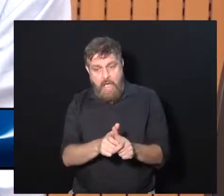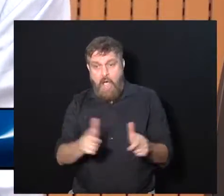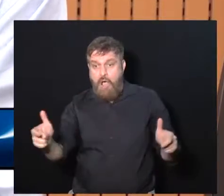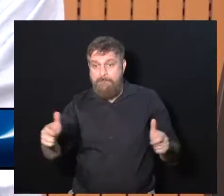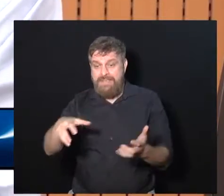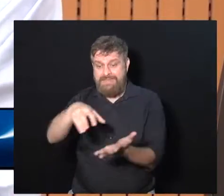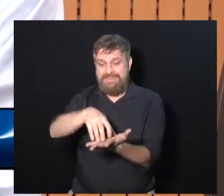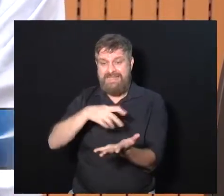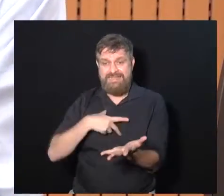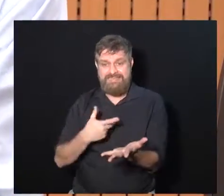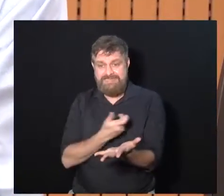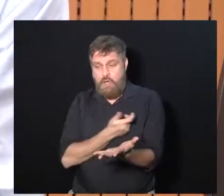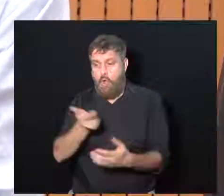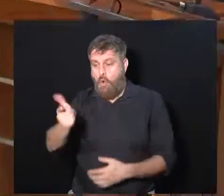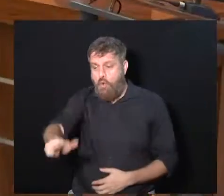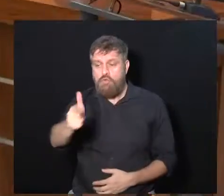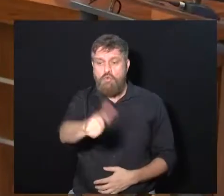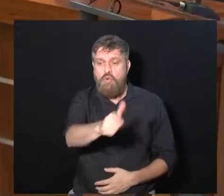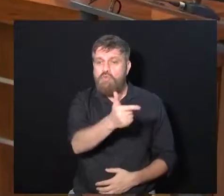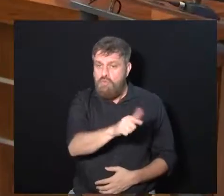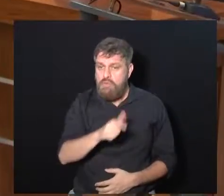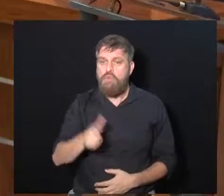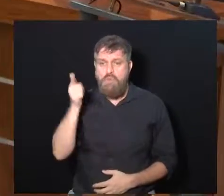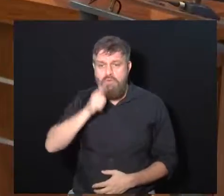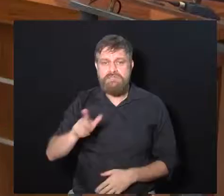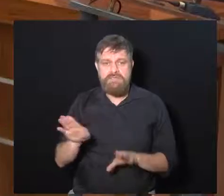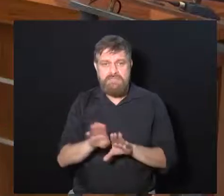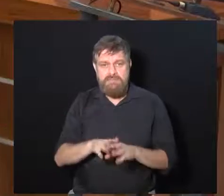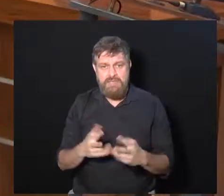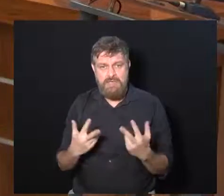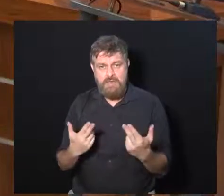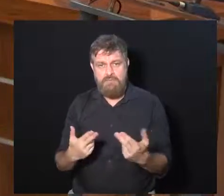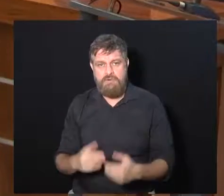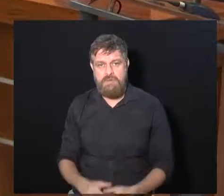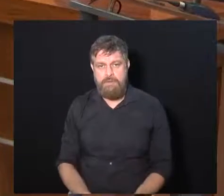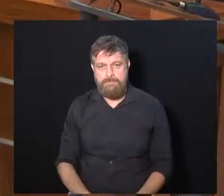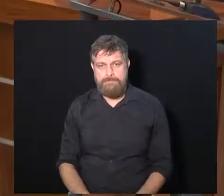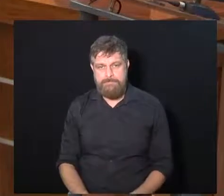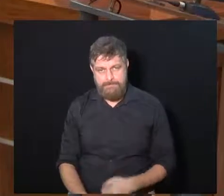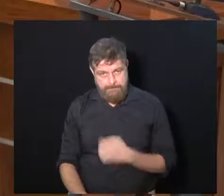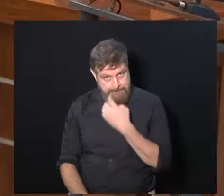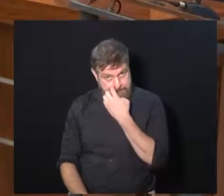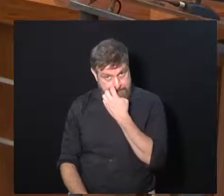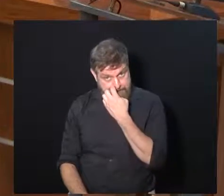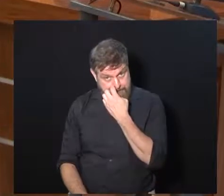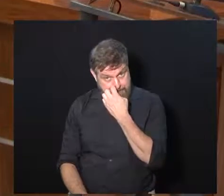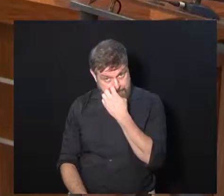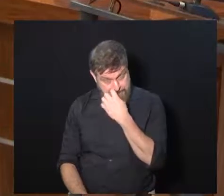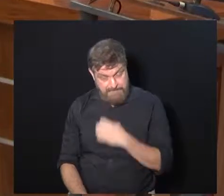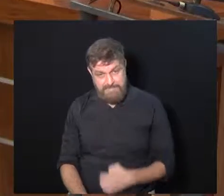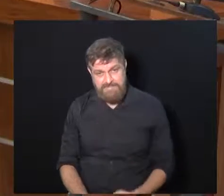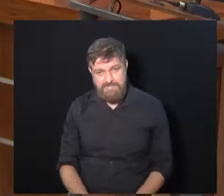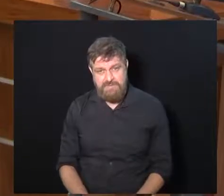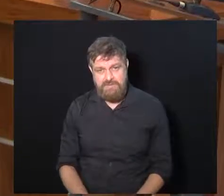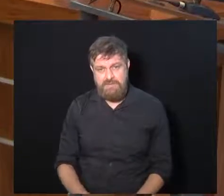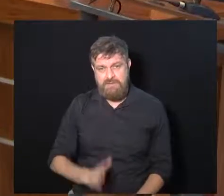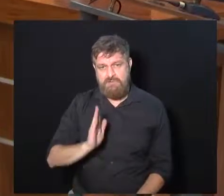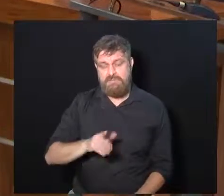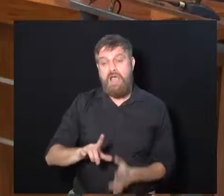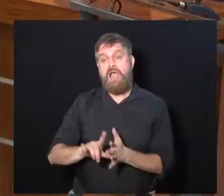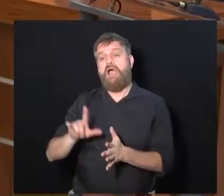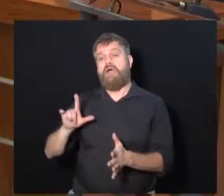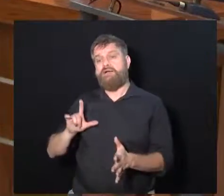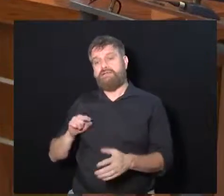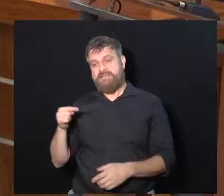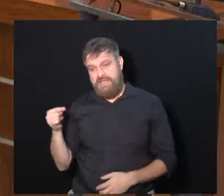rede? Que a gente vai continuar a apresentação. Ah, você vai continuar? Ah, perfeito. Então, eu estava aqui me